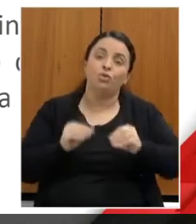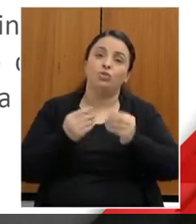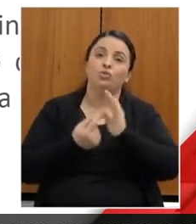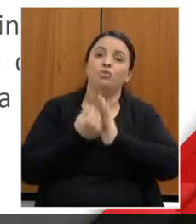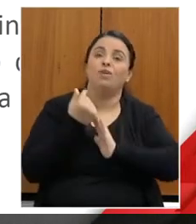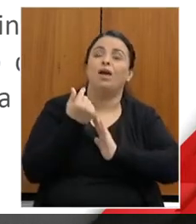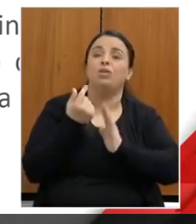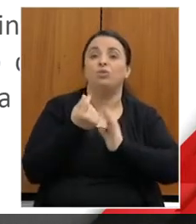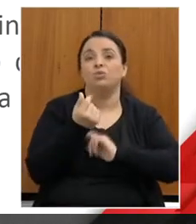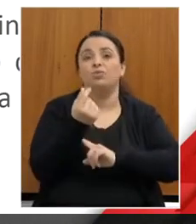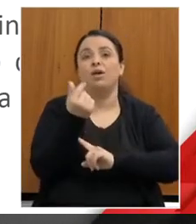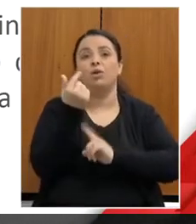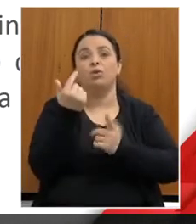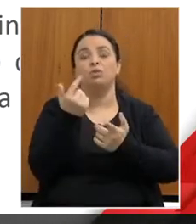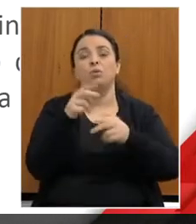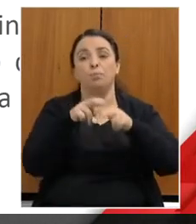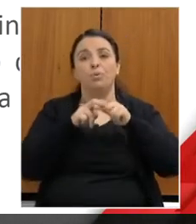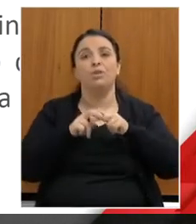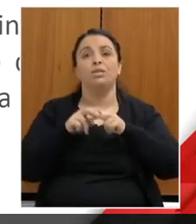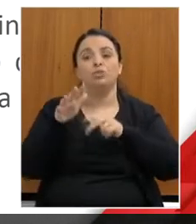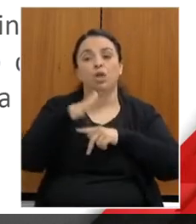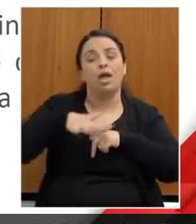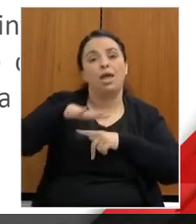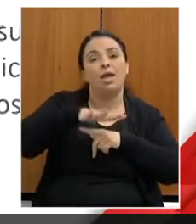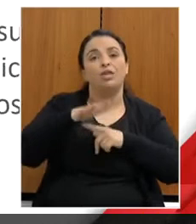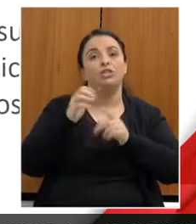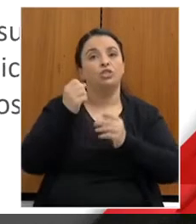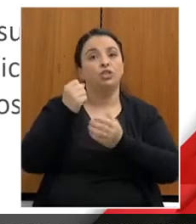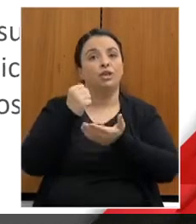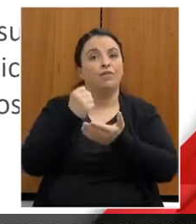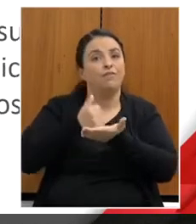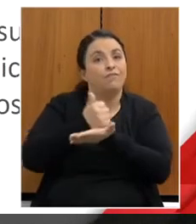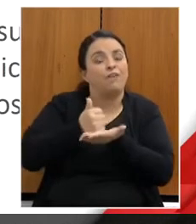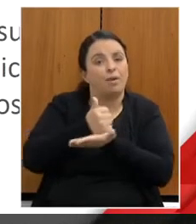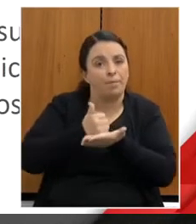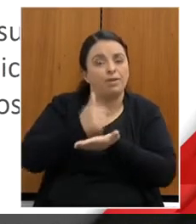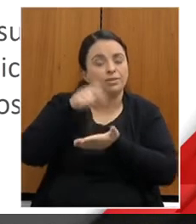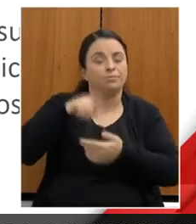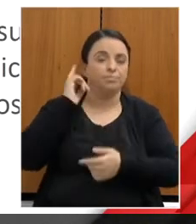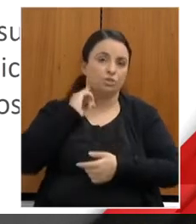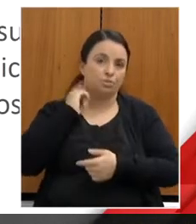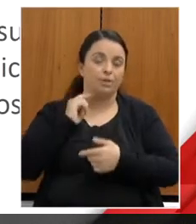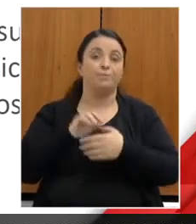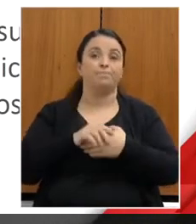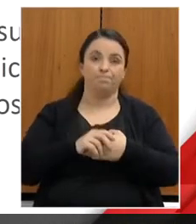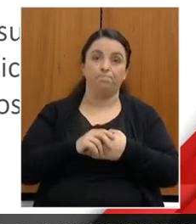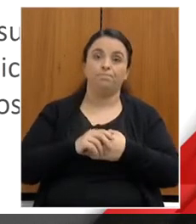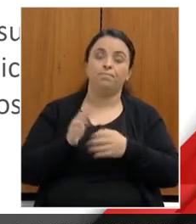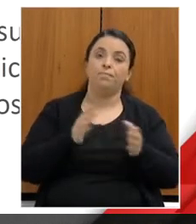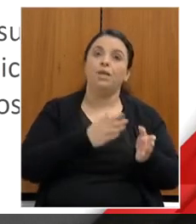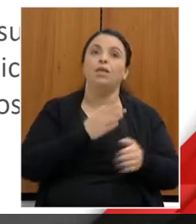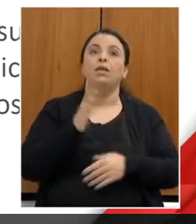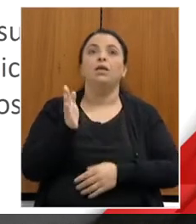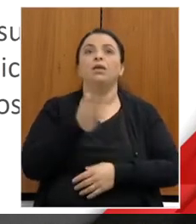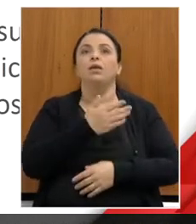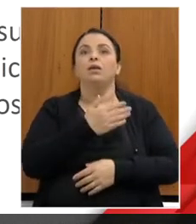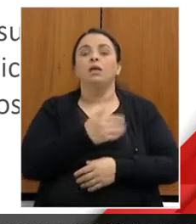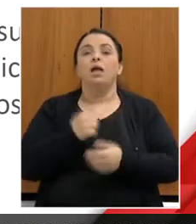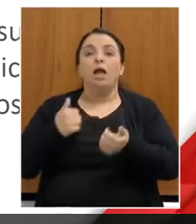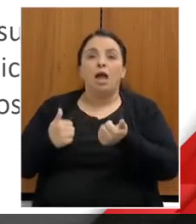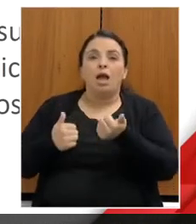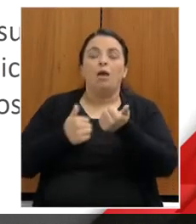incentivo de custeio da rede farmácia de Minas. Pode passar. Apoio ao fortalecimento da rede de atenção psicossocial.